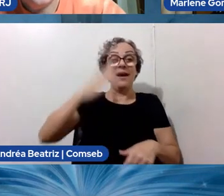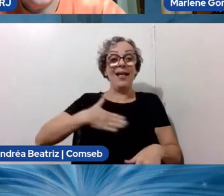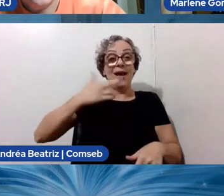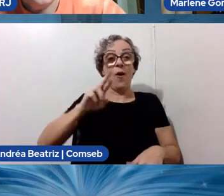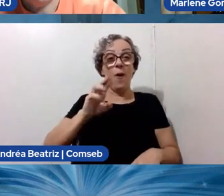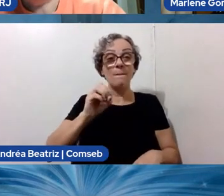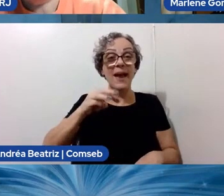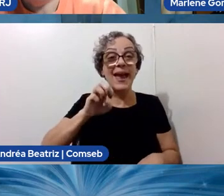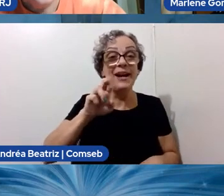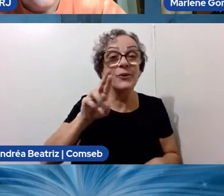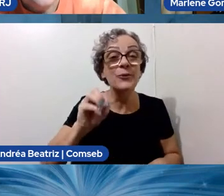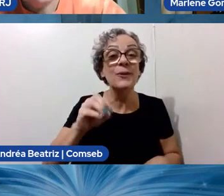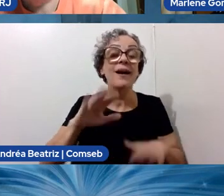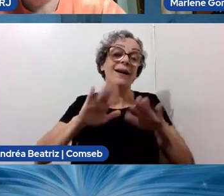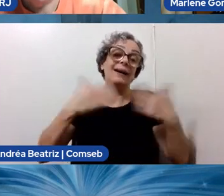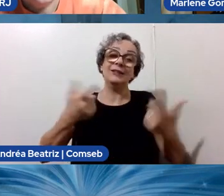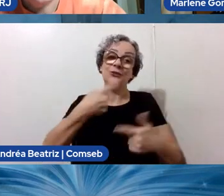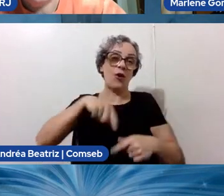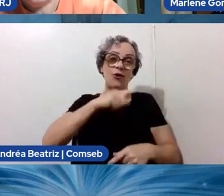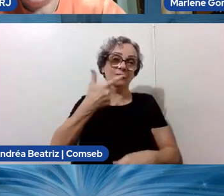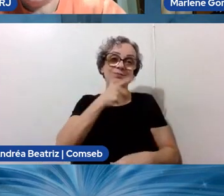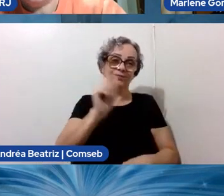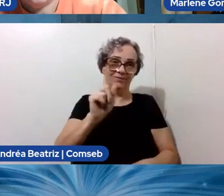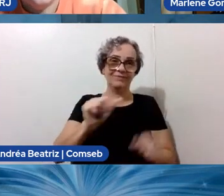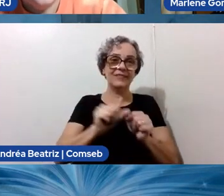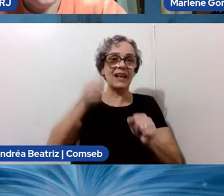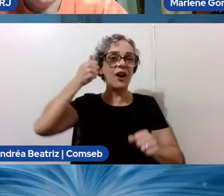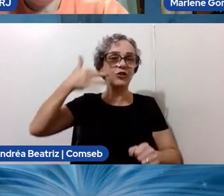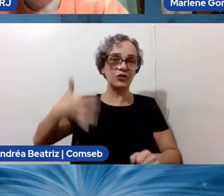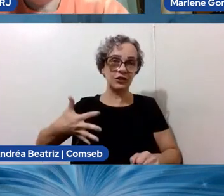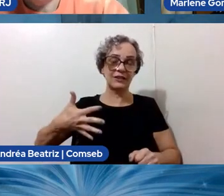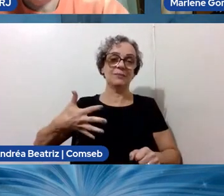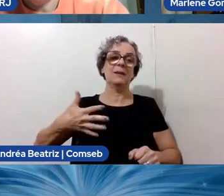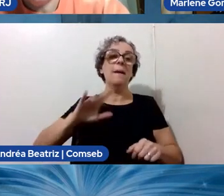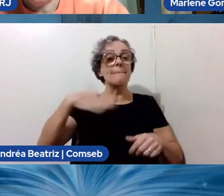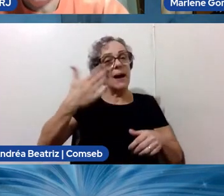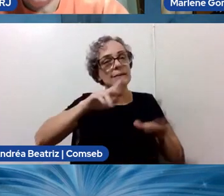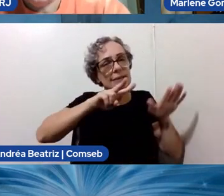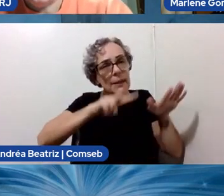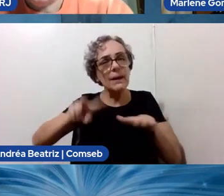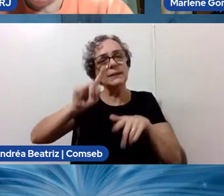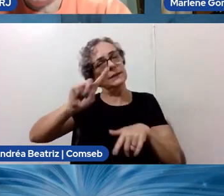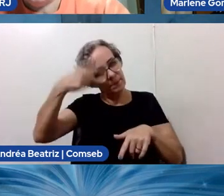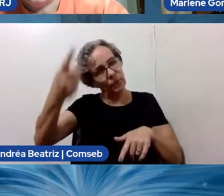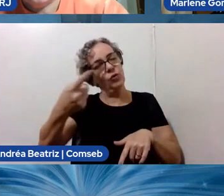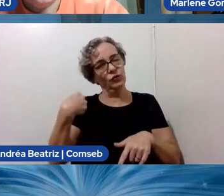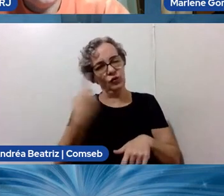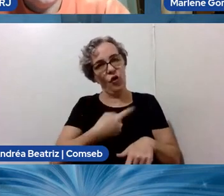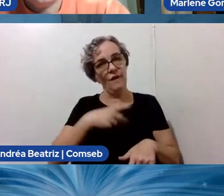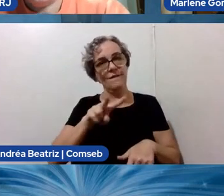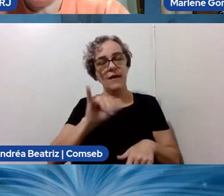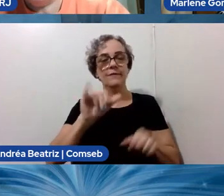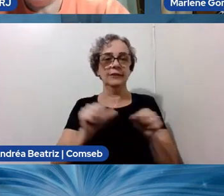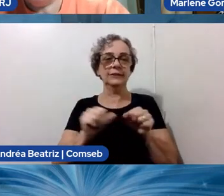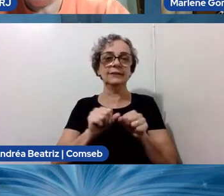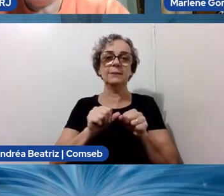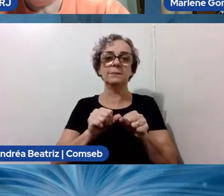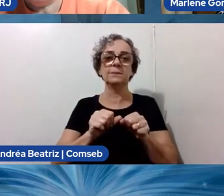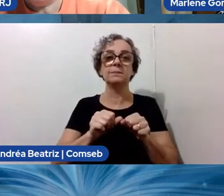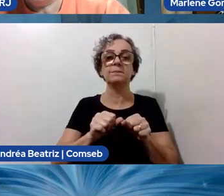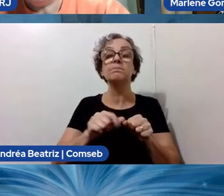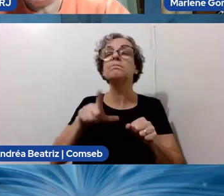nós estaremos fazendo a audiodescrição também. E aqui nós temos uma pergunta feita pela